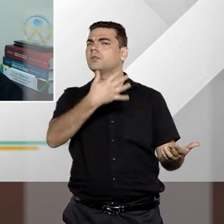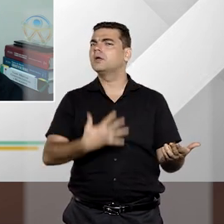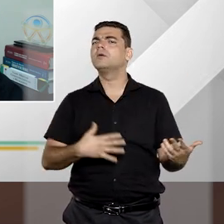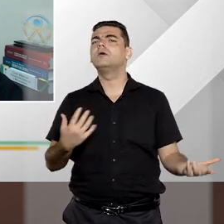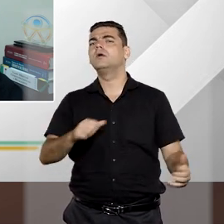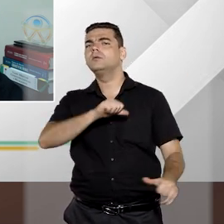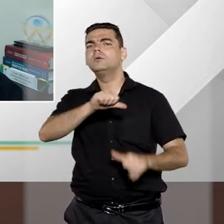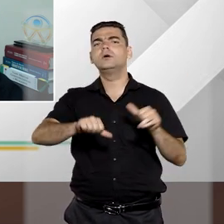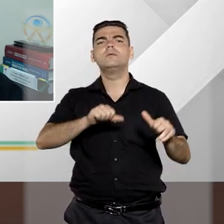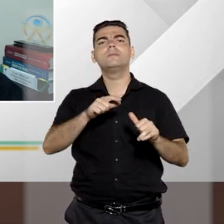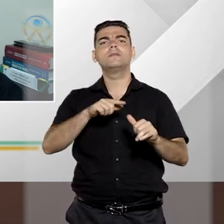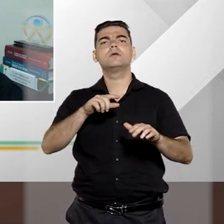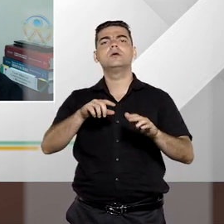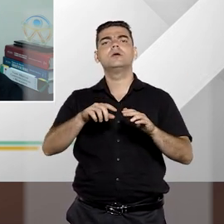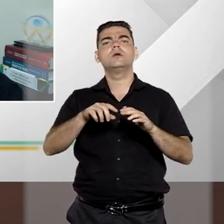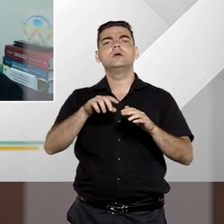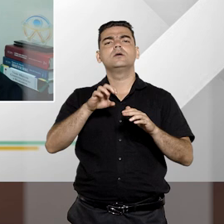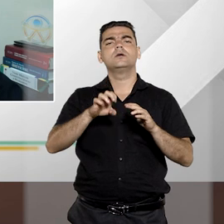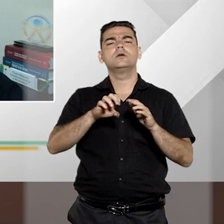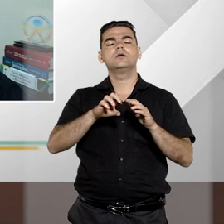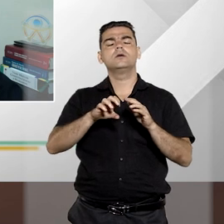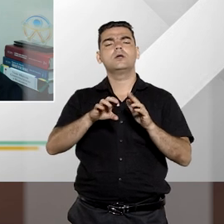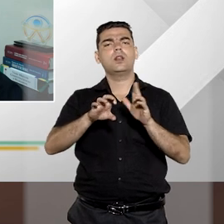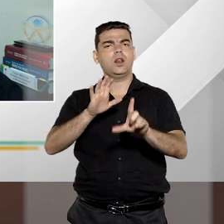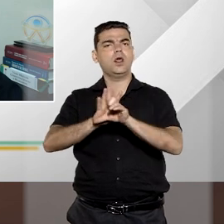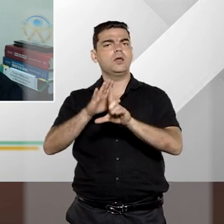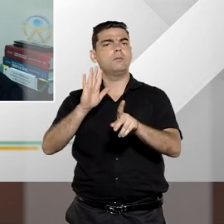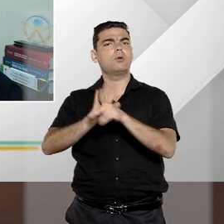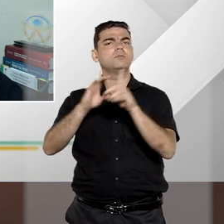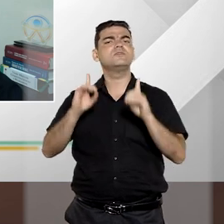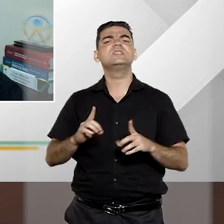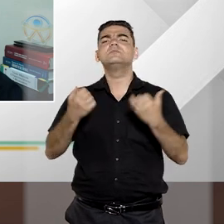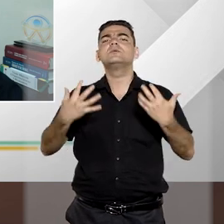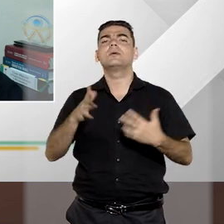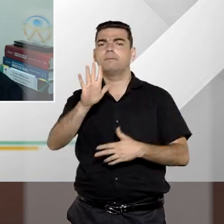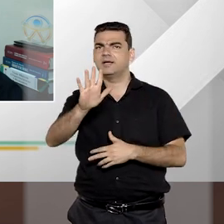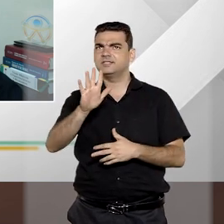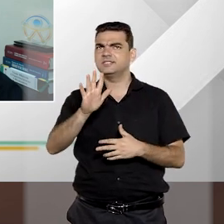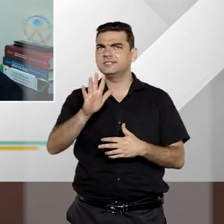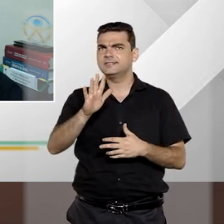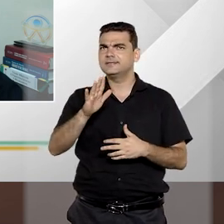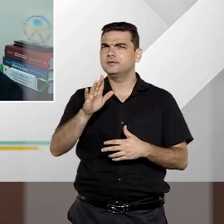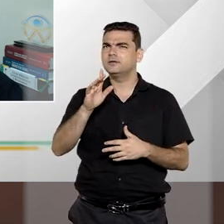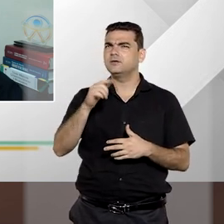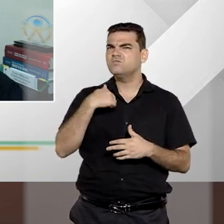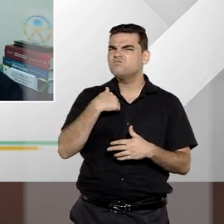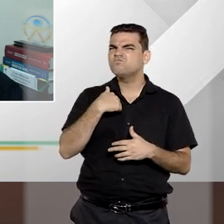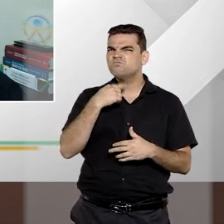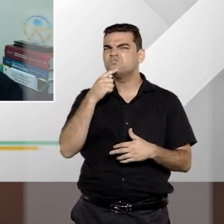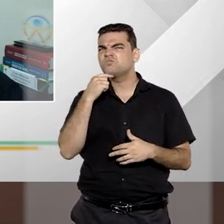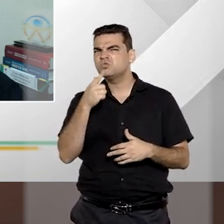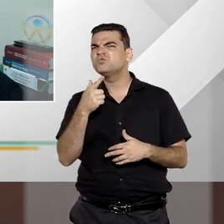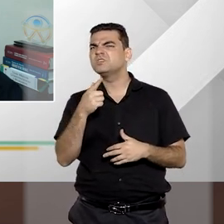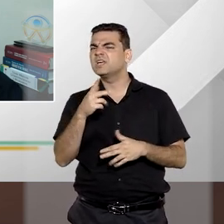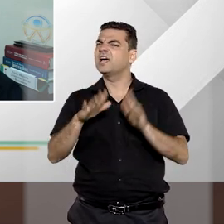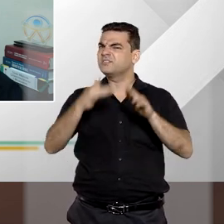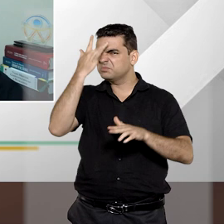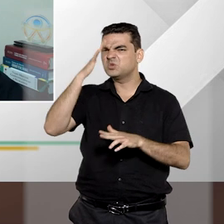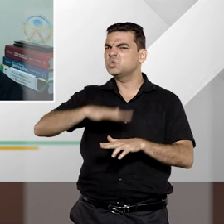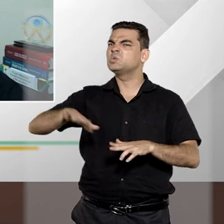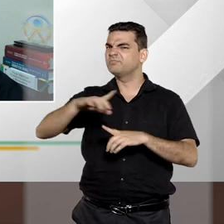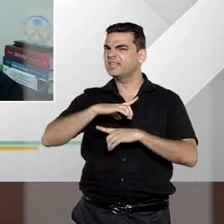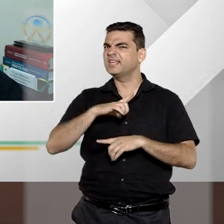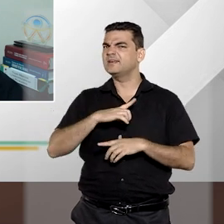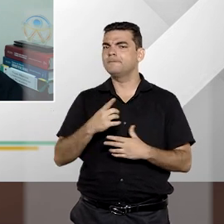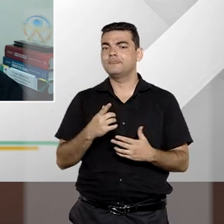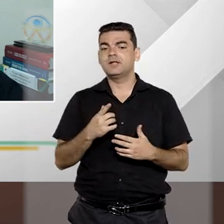mudanças trazidas pelo Estatuto da Pessoa com Deficiência, é importante esclarecer uma dúvida aí bastante comum com relação